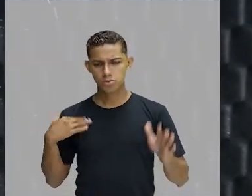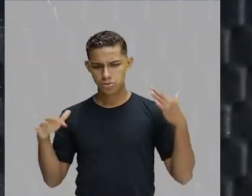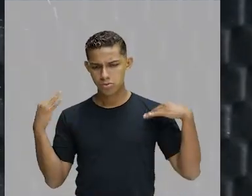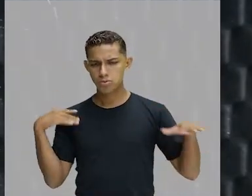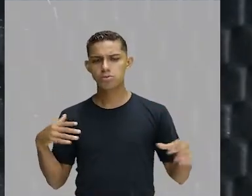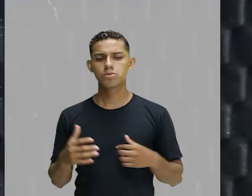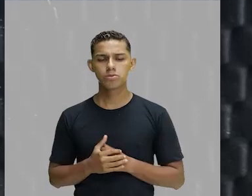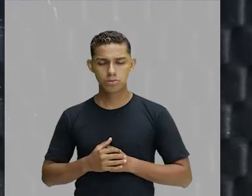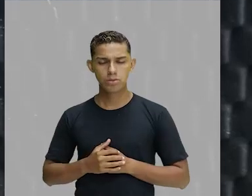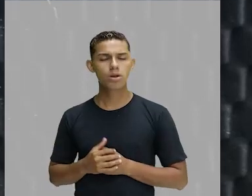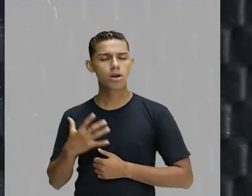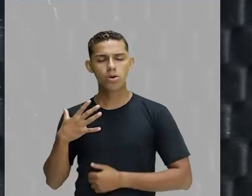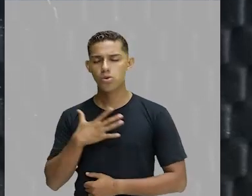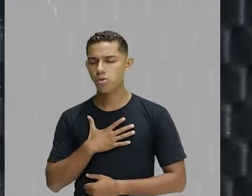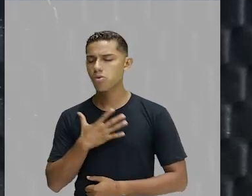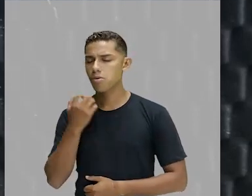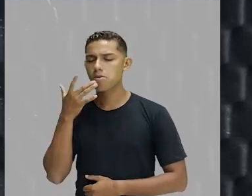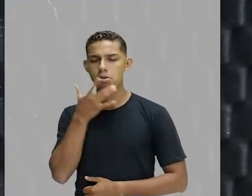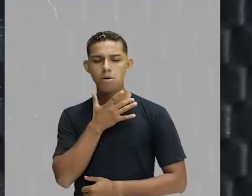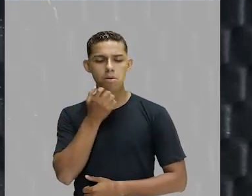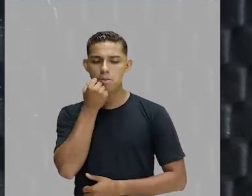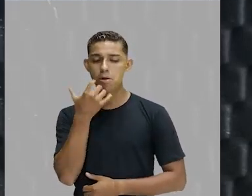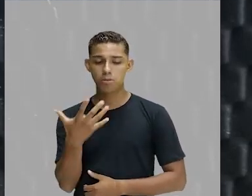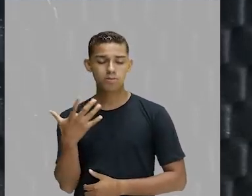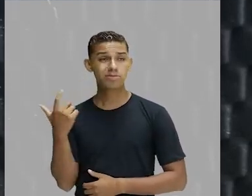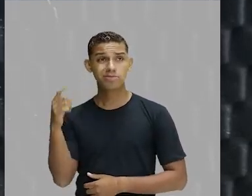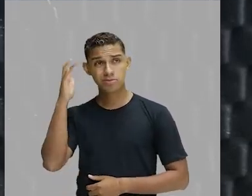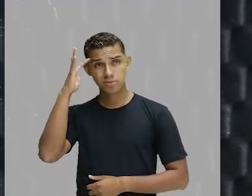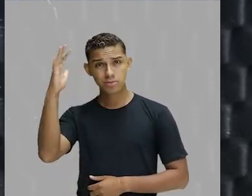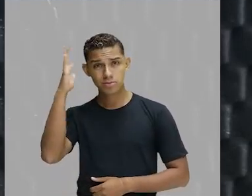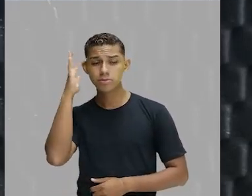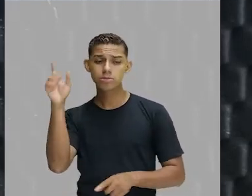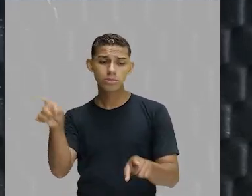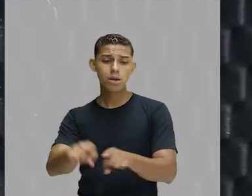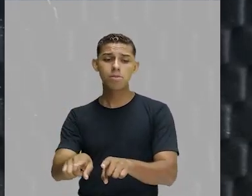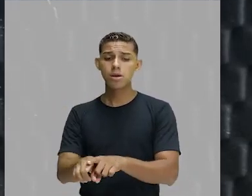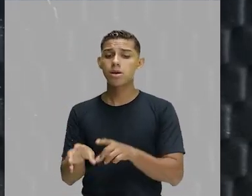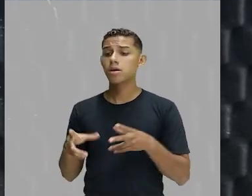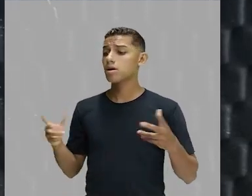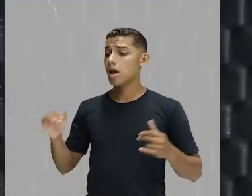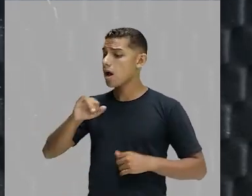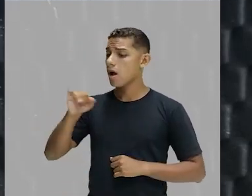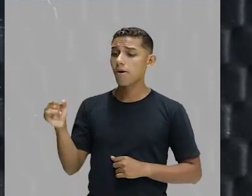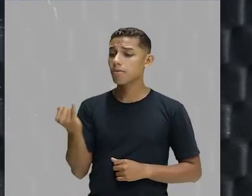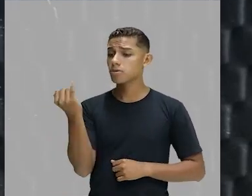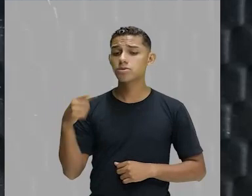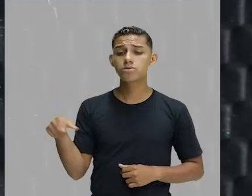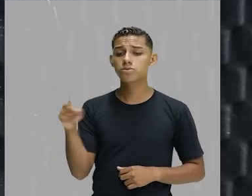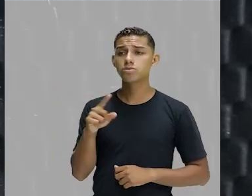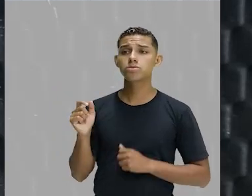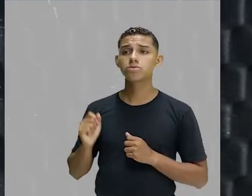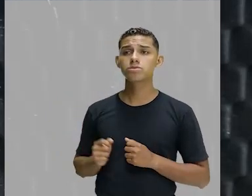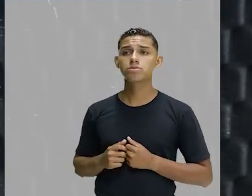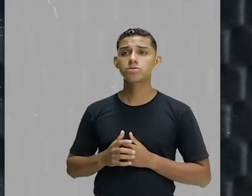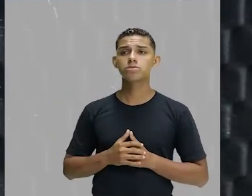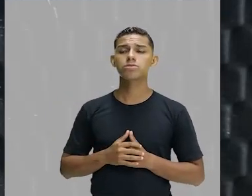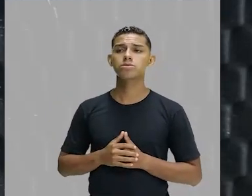catamarã, sabe quanto é gostoso a gente fazer um passeio desse. Ainda mais que eles te oferecem a oportunidade de